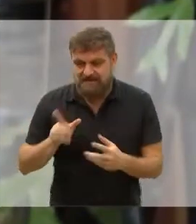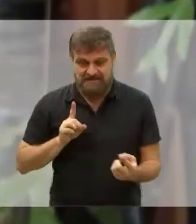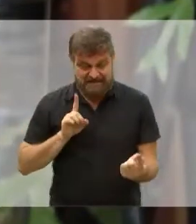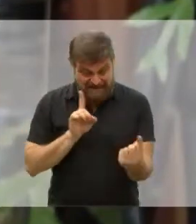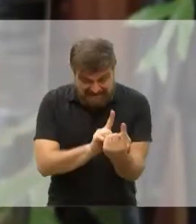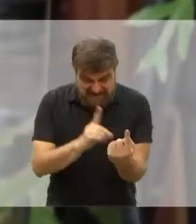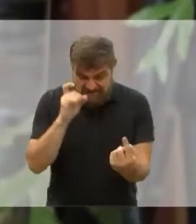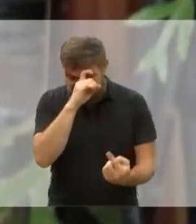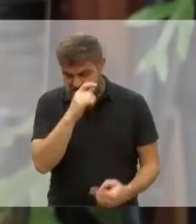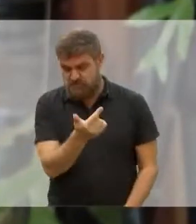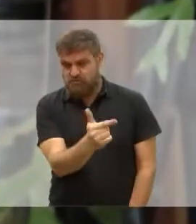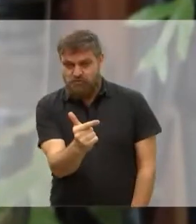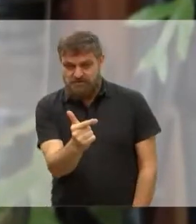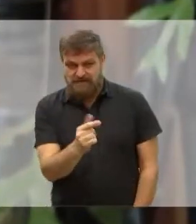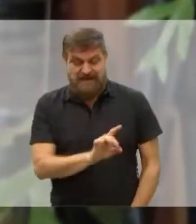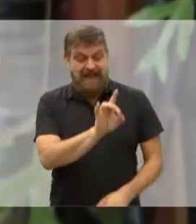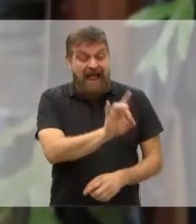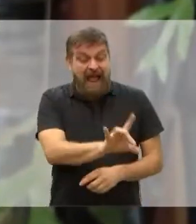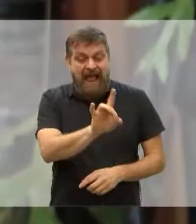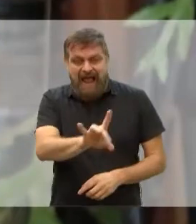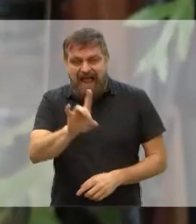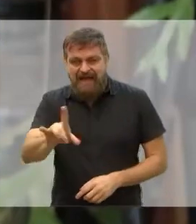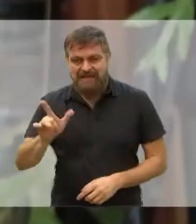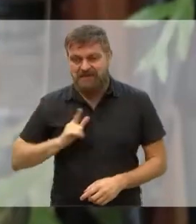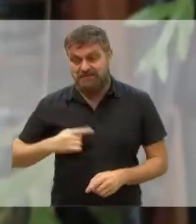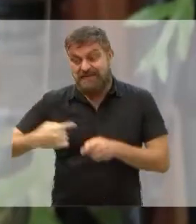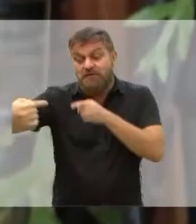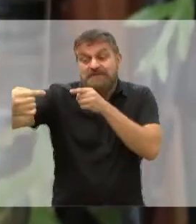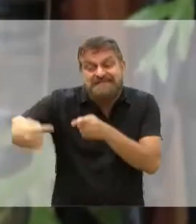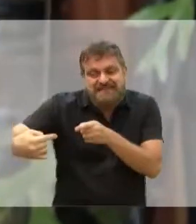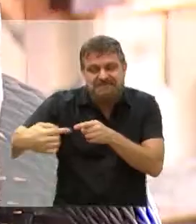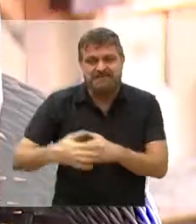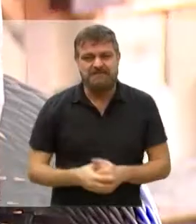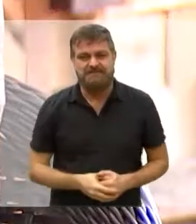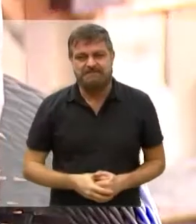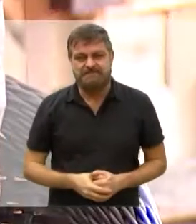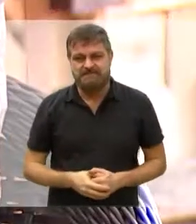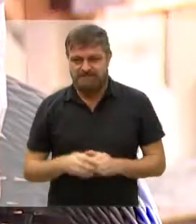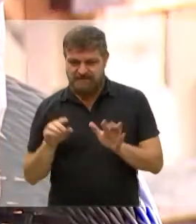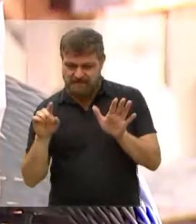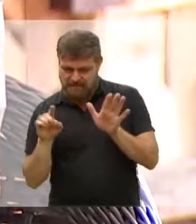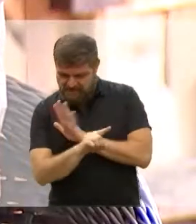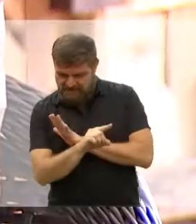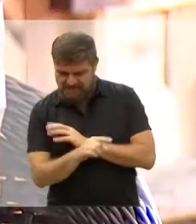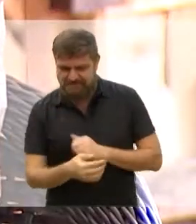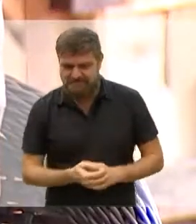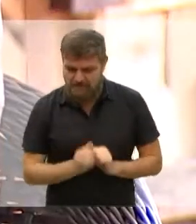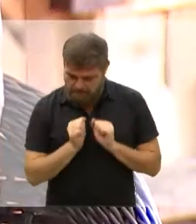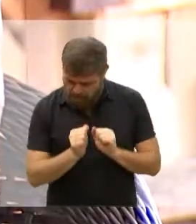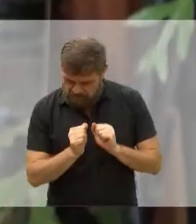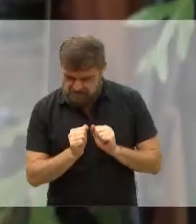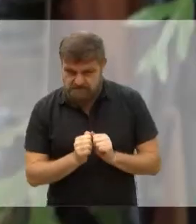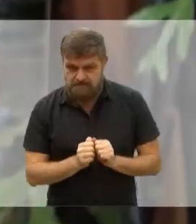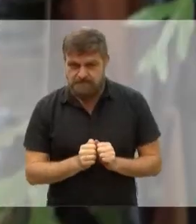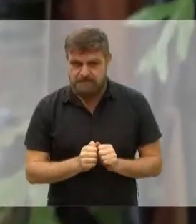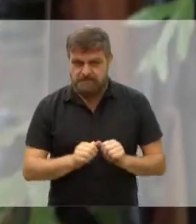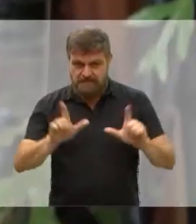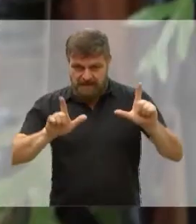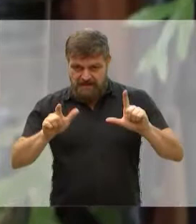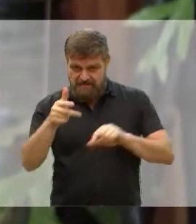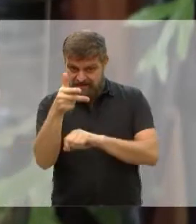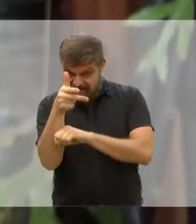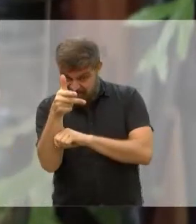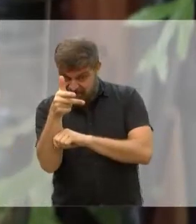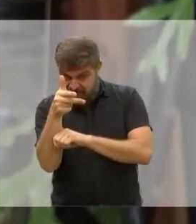difícil. Existe atendimento com suas dificuldades, com os seus desafios. Matheus, eu vou te pedir uma coisa. Eu quero que você olhe para quem